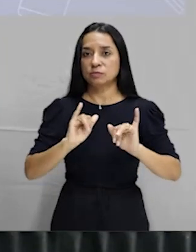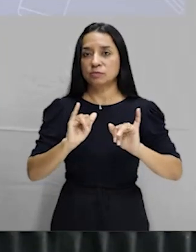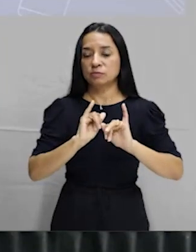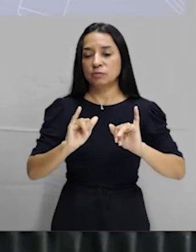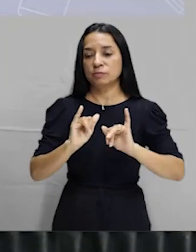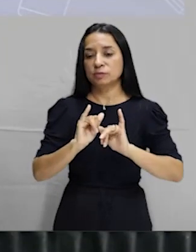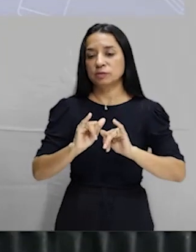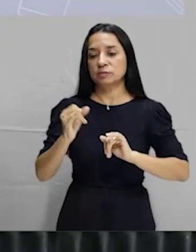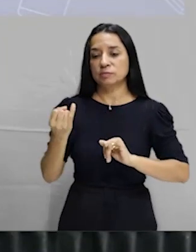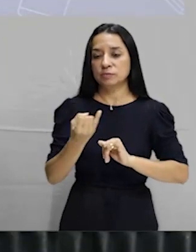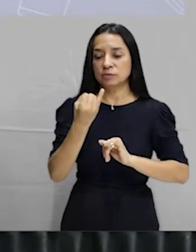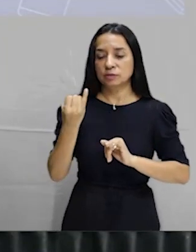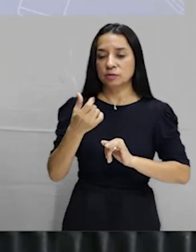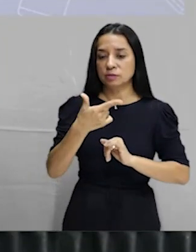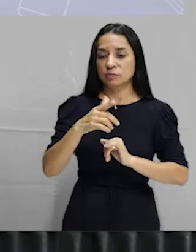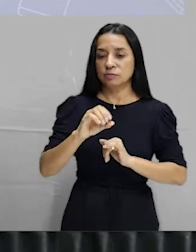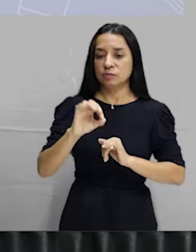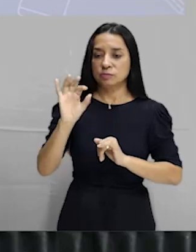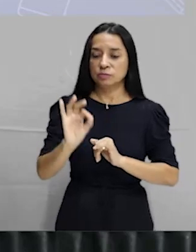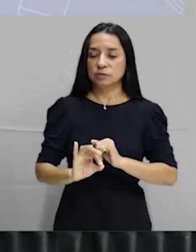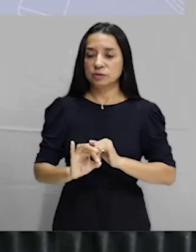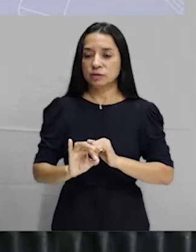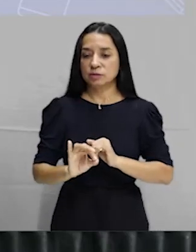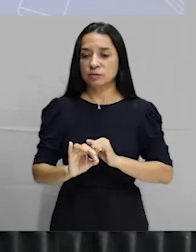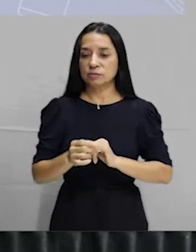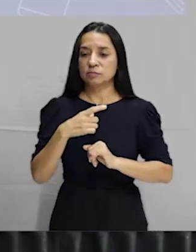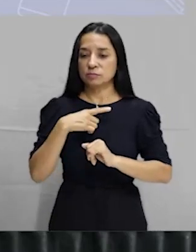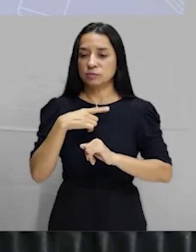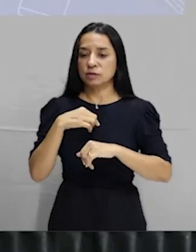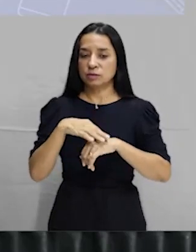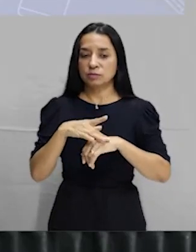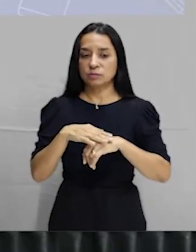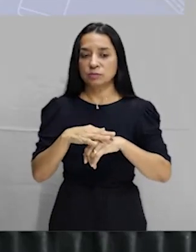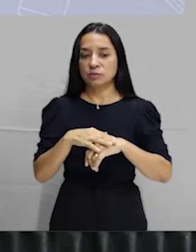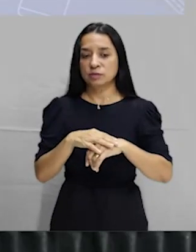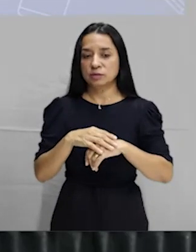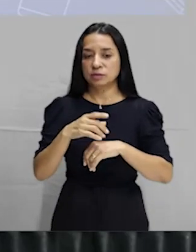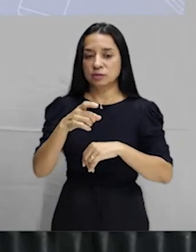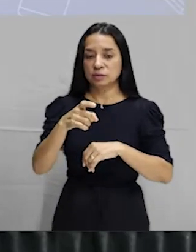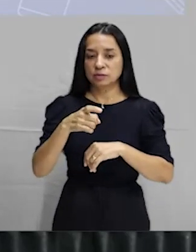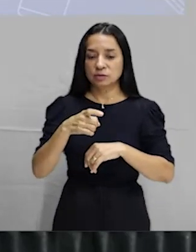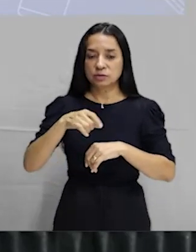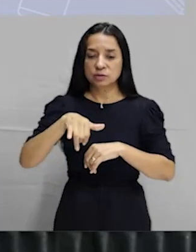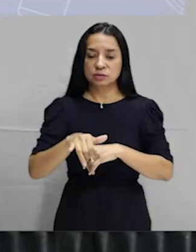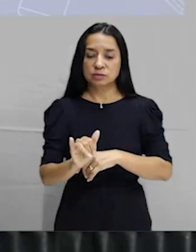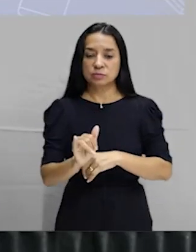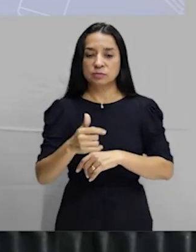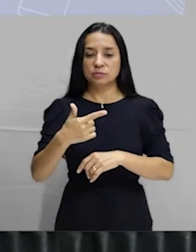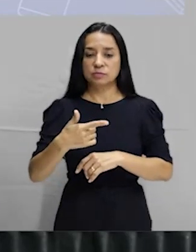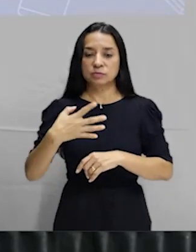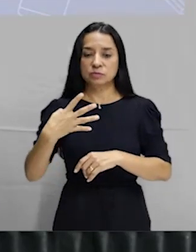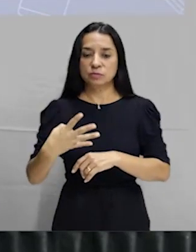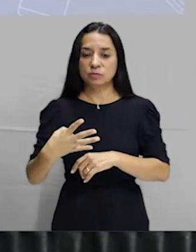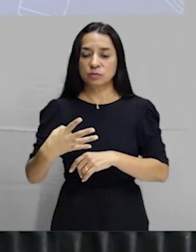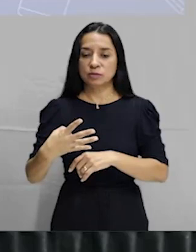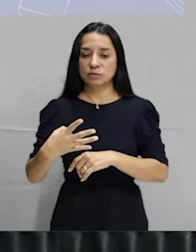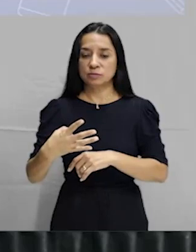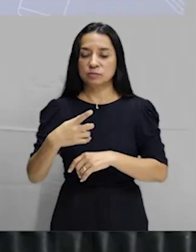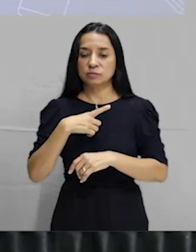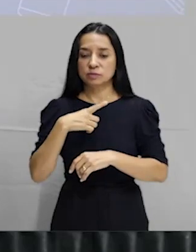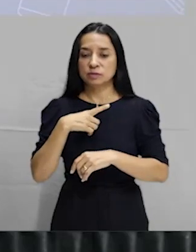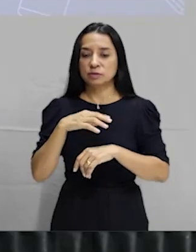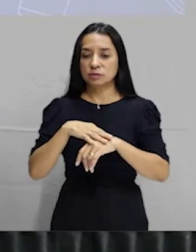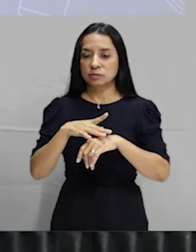importante. 20% foram afetados pelas doenças X e Y. 24% foram